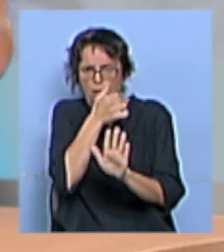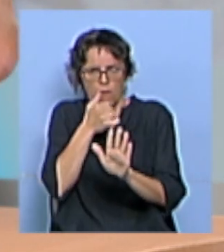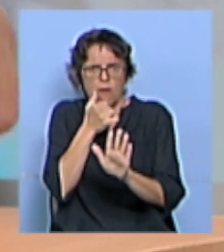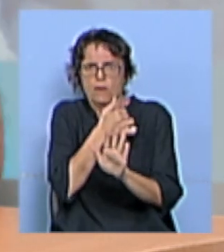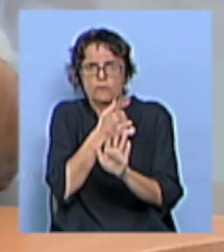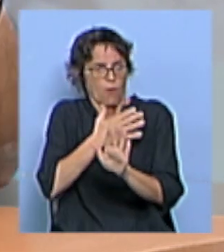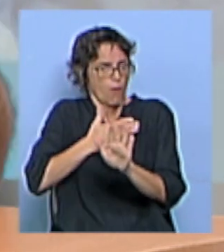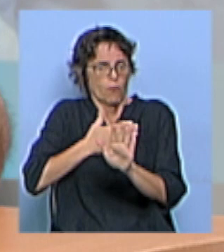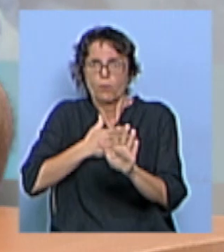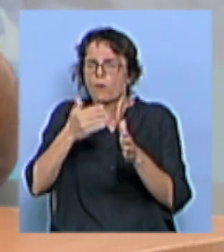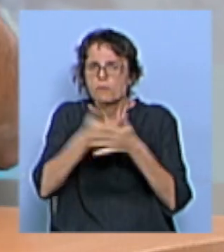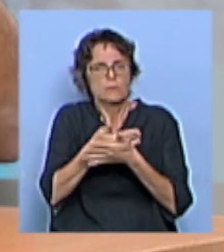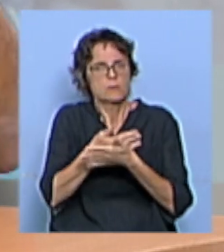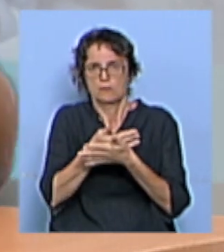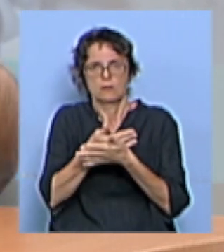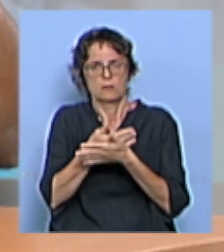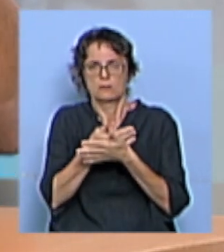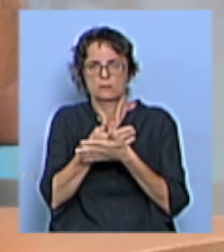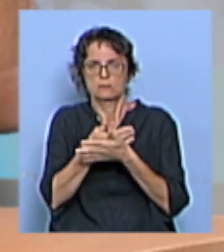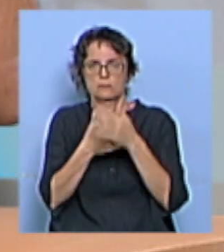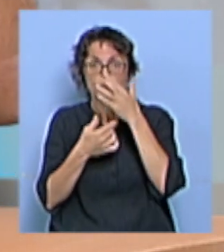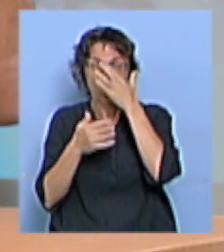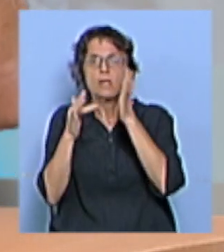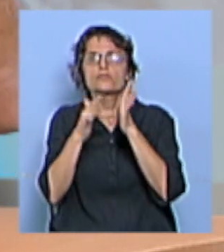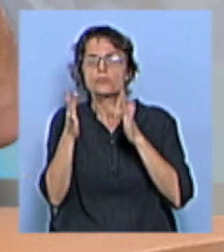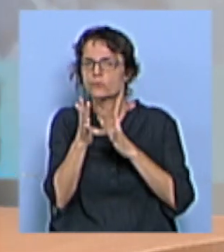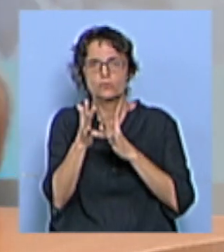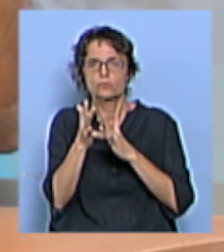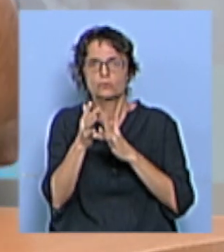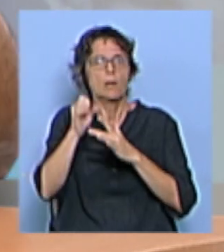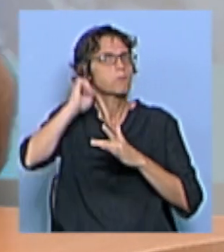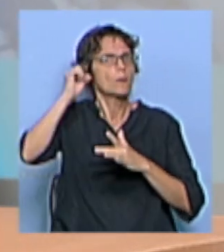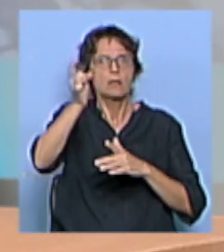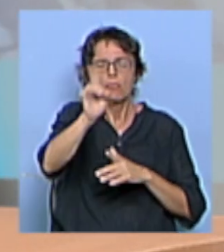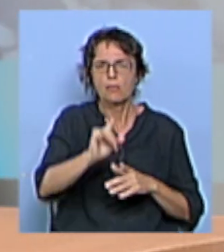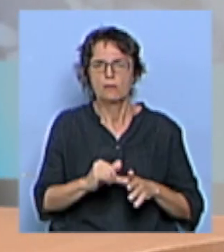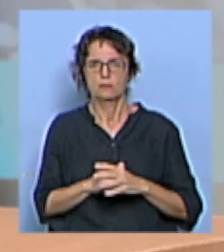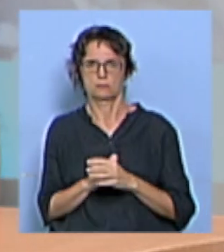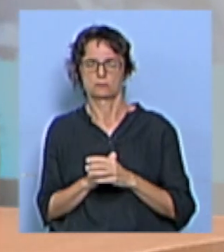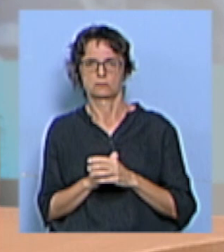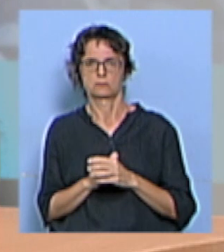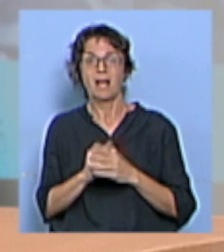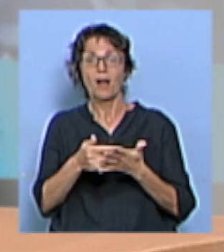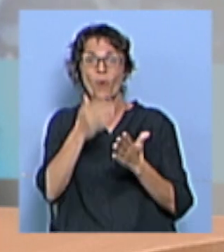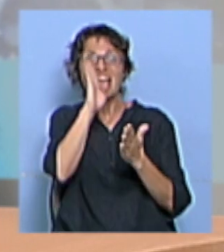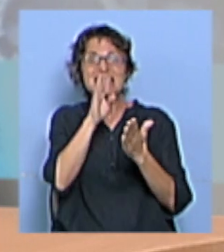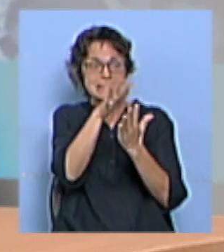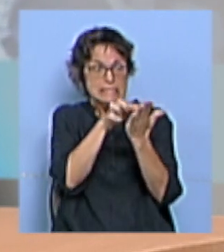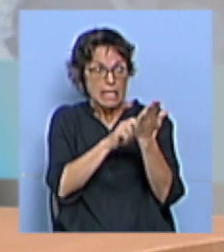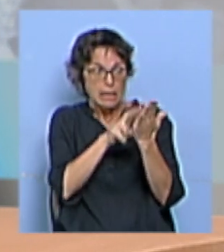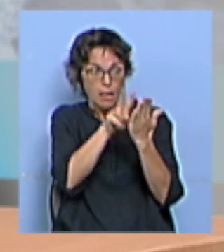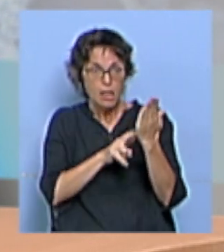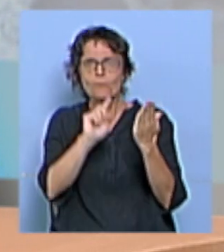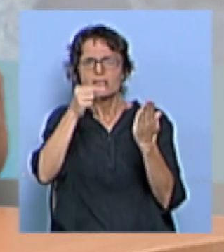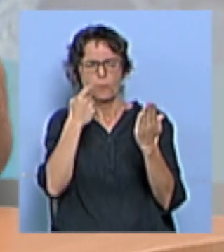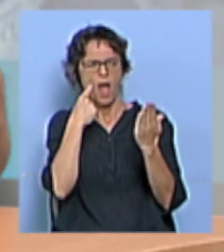tem que ficar claríssimo. Jesus não quis morrer, Jesus não se suicidou. Ora, uma interpretação errada deste texto pode